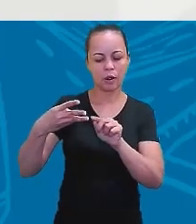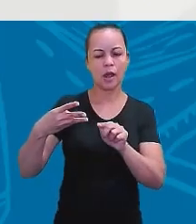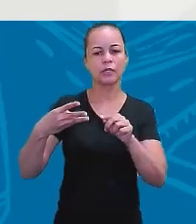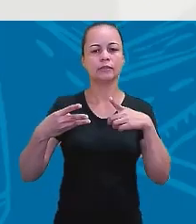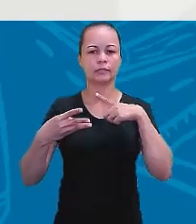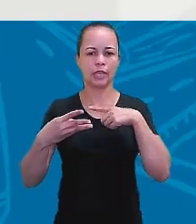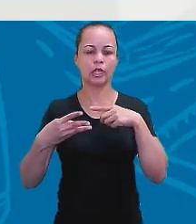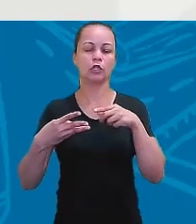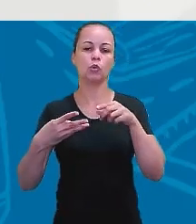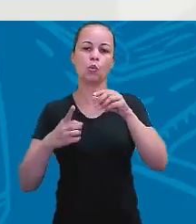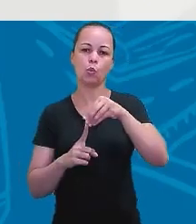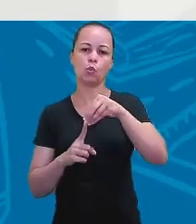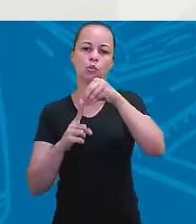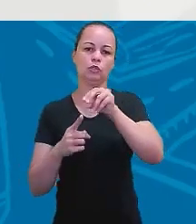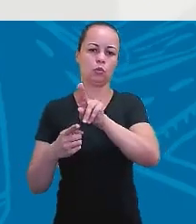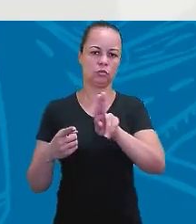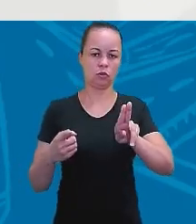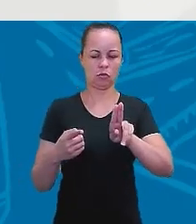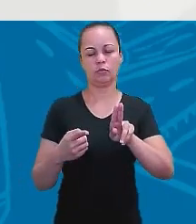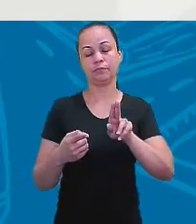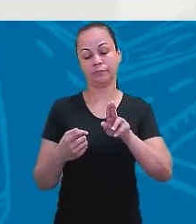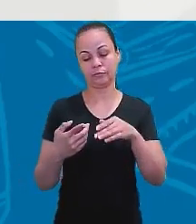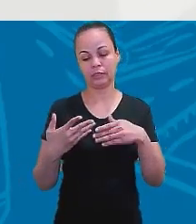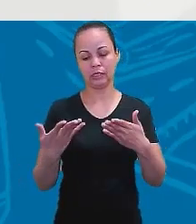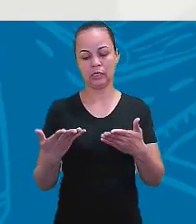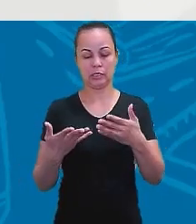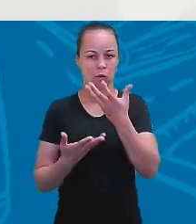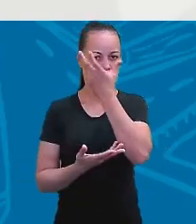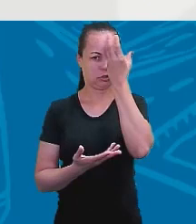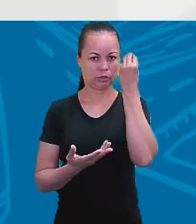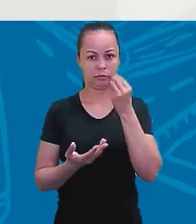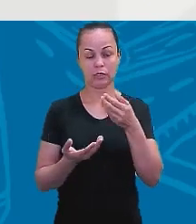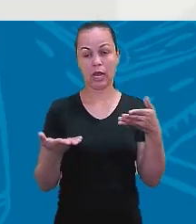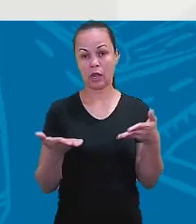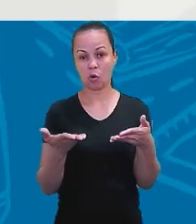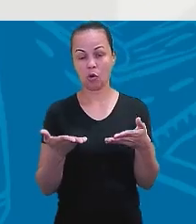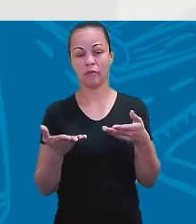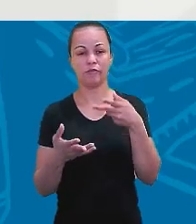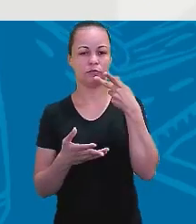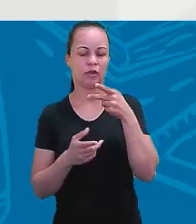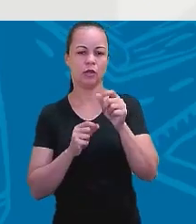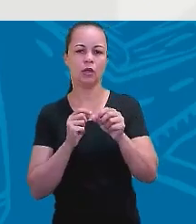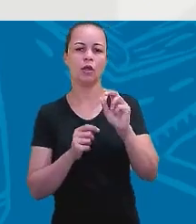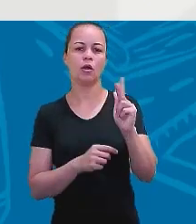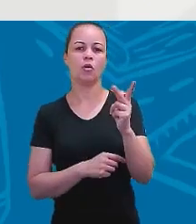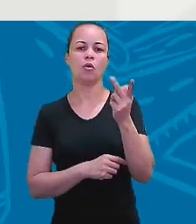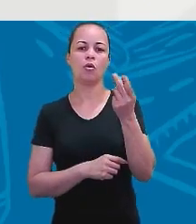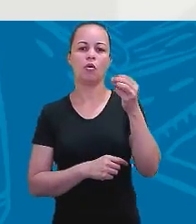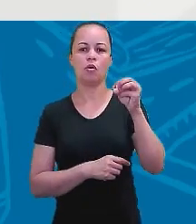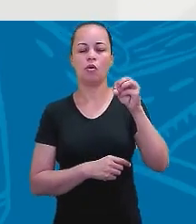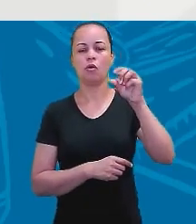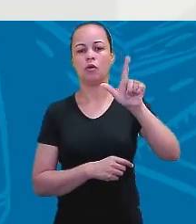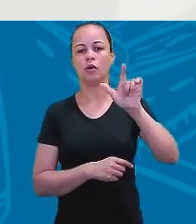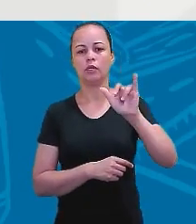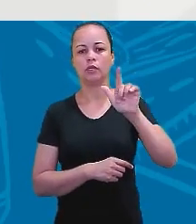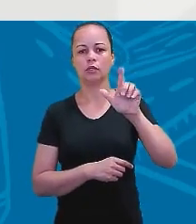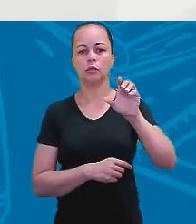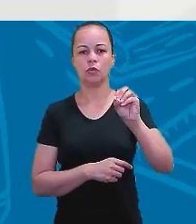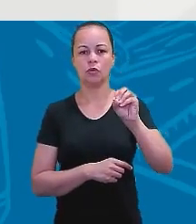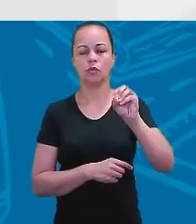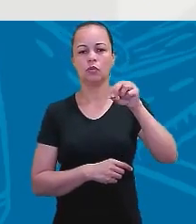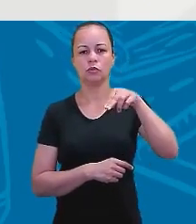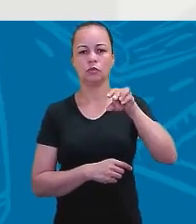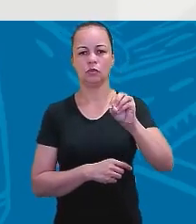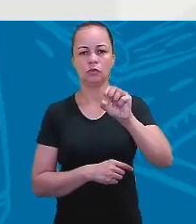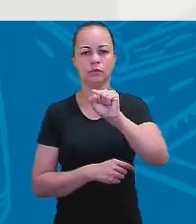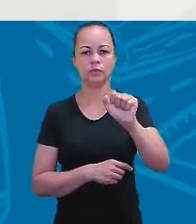não esquece que essa informação é importante. Só que agora a gente vai falar dos oligossacarídeos. Mas qual é o oligossacarídeo que a gente vai falar especificamente?